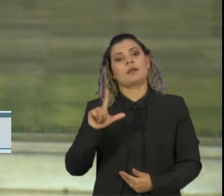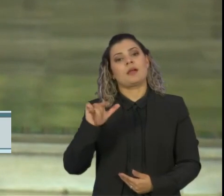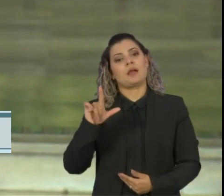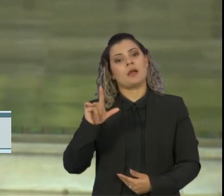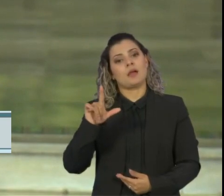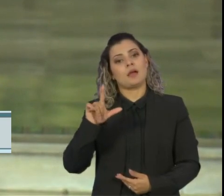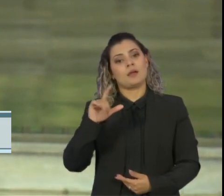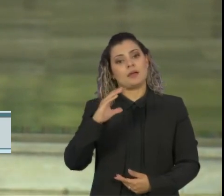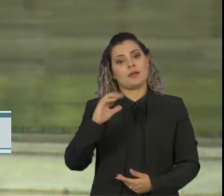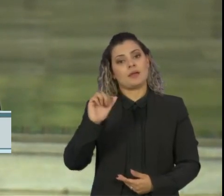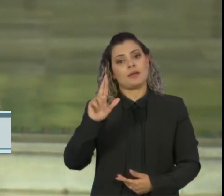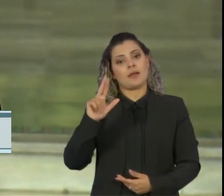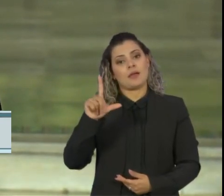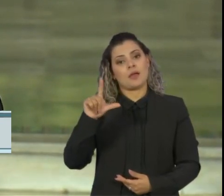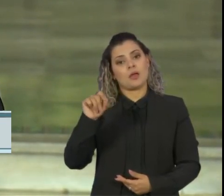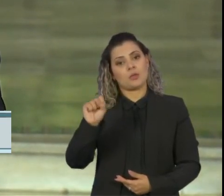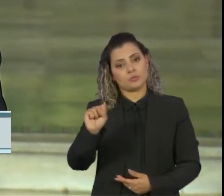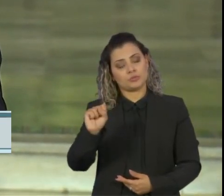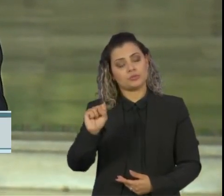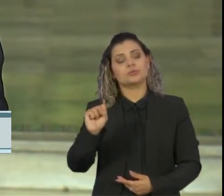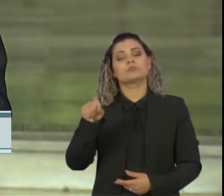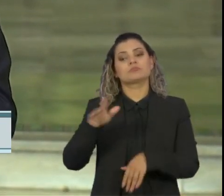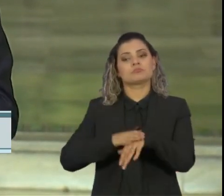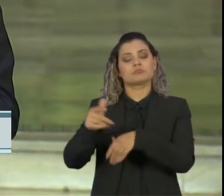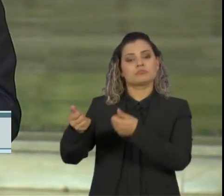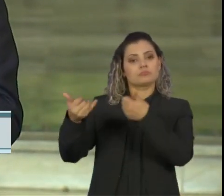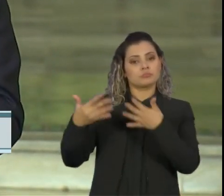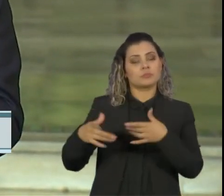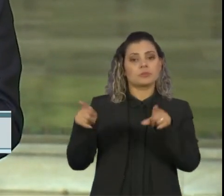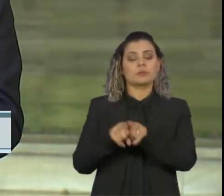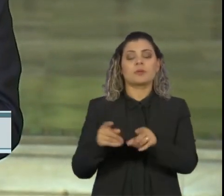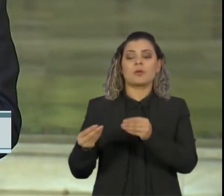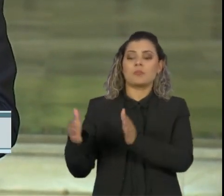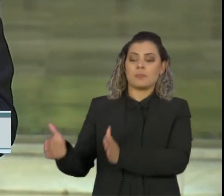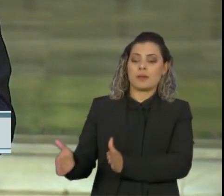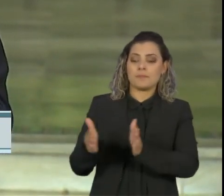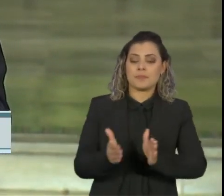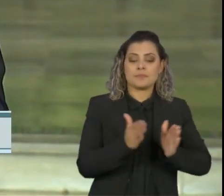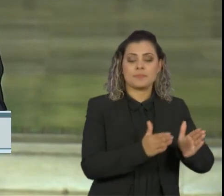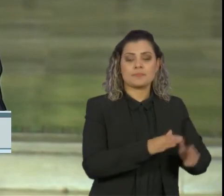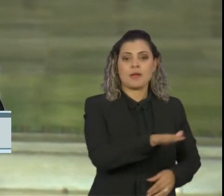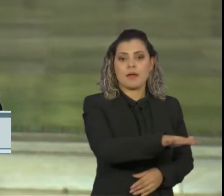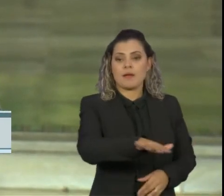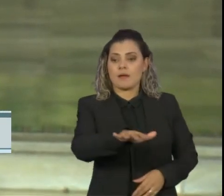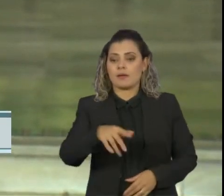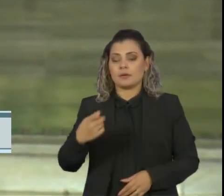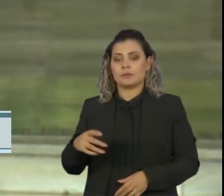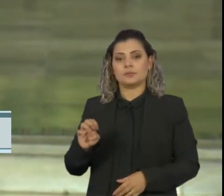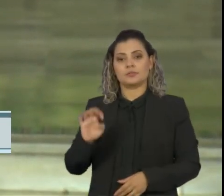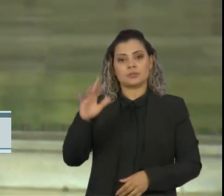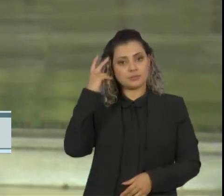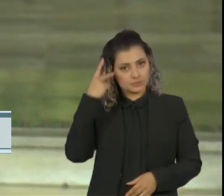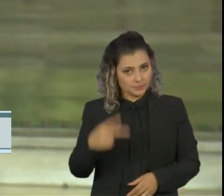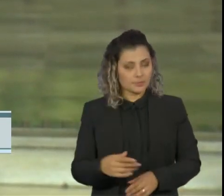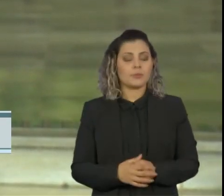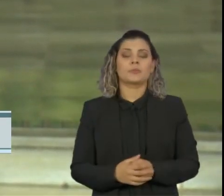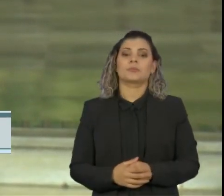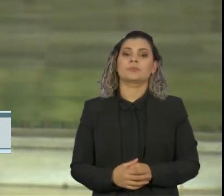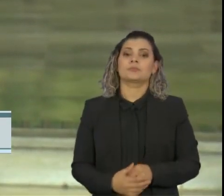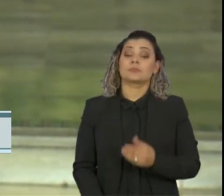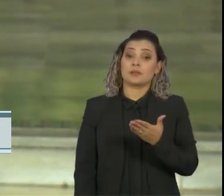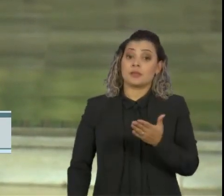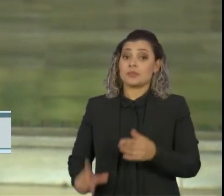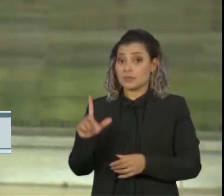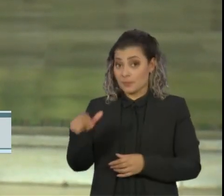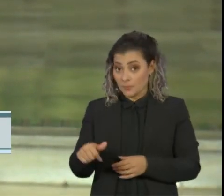Carvalho, dentro do que nós já antecipamos da reclassificação de regiões aqui do estado de São Paulo. Logo